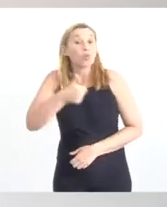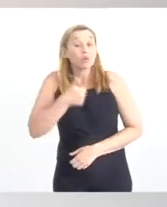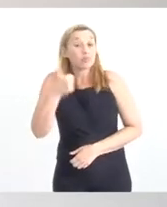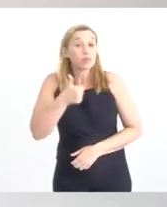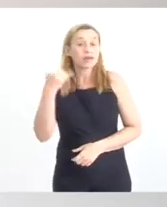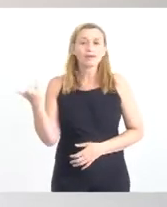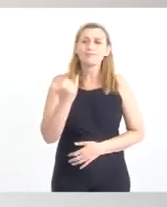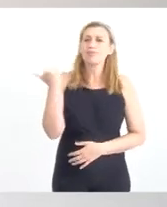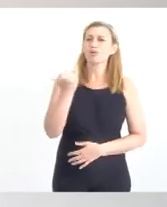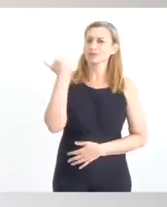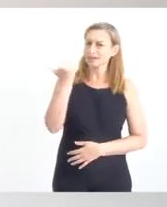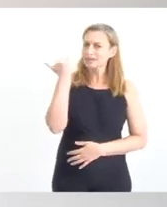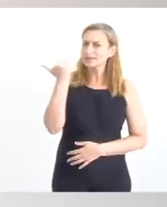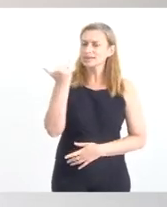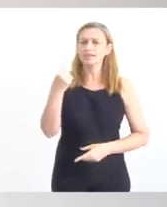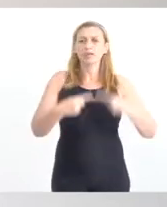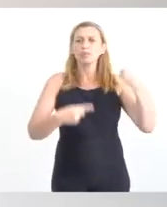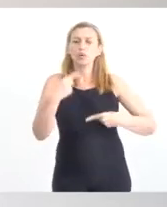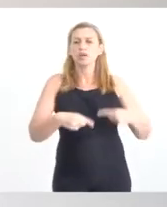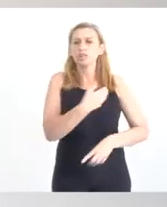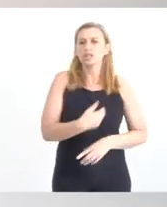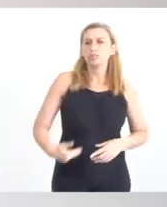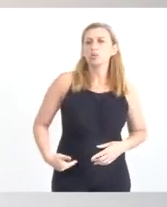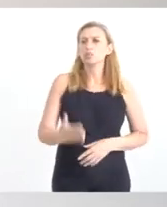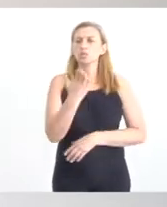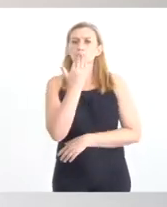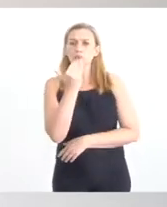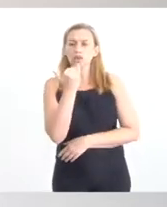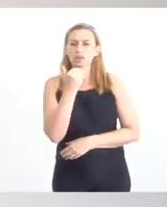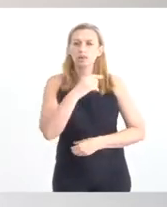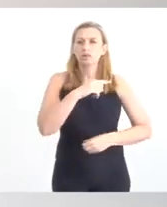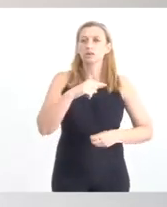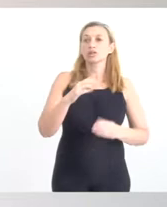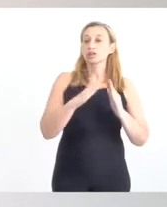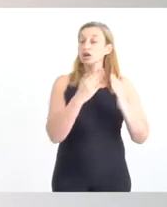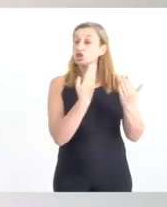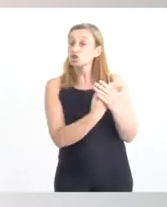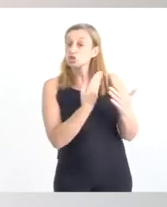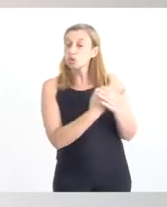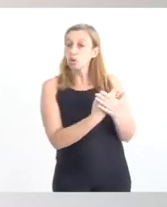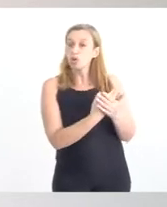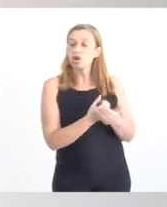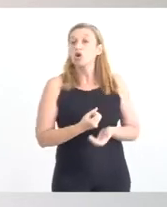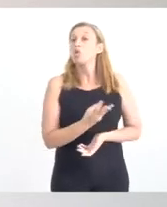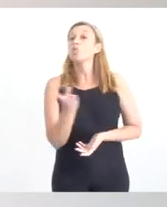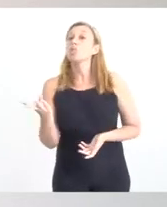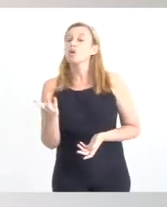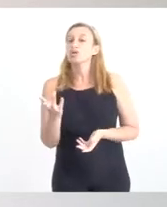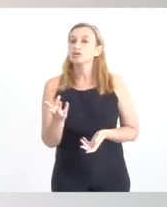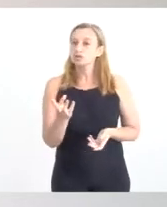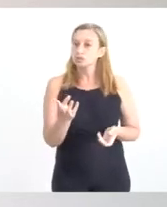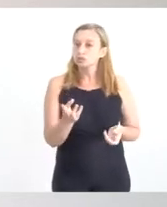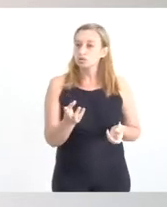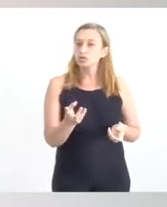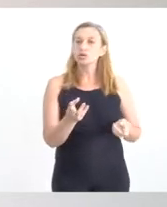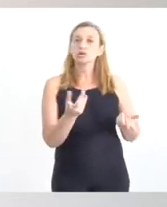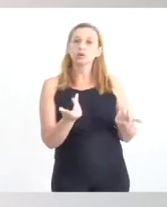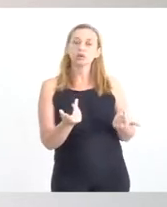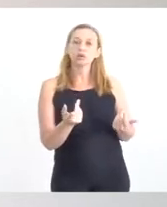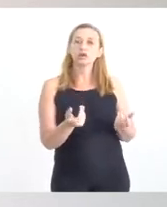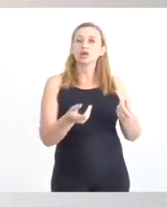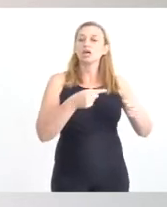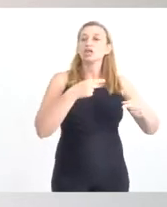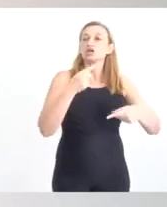primeiro a importância da política pública de alimentação escolar e o quanto que o desrespeito essa política pública